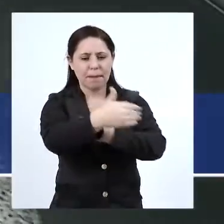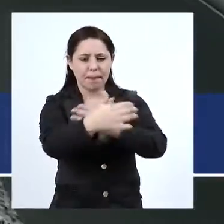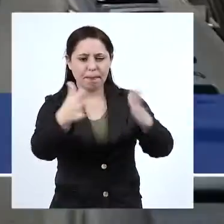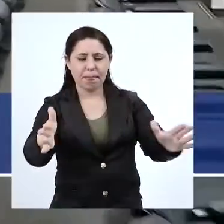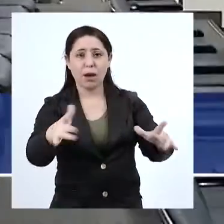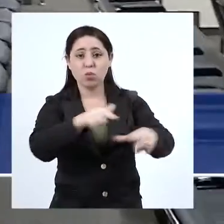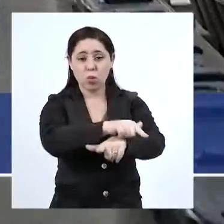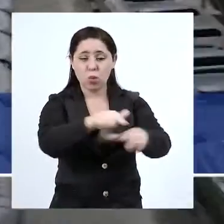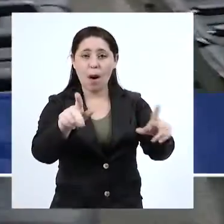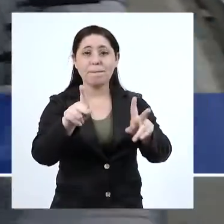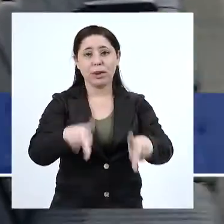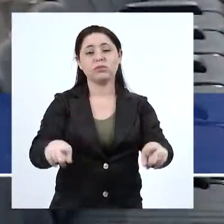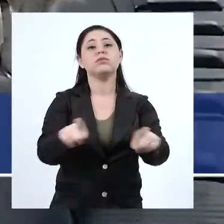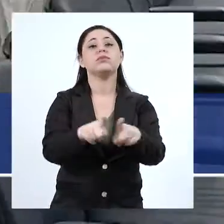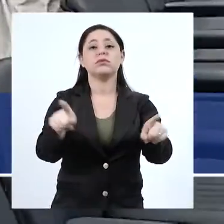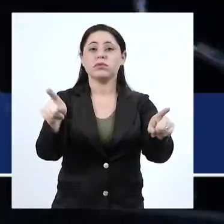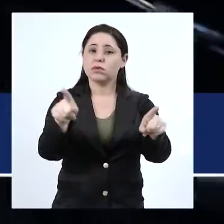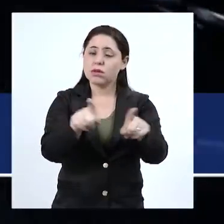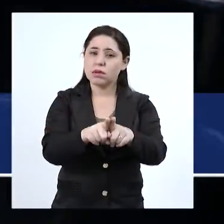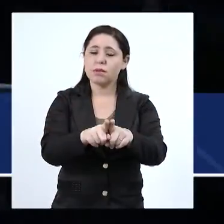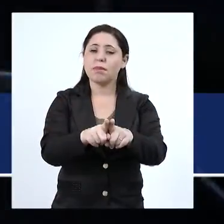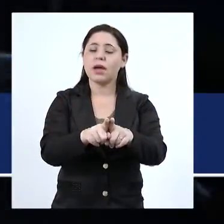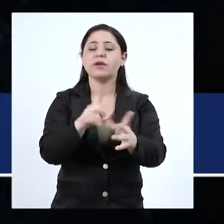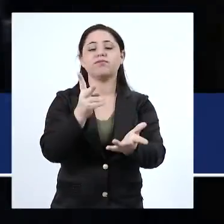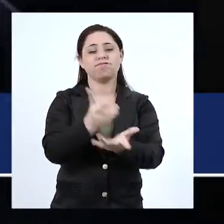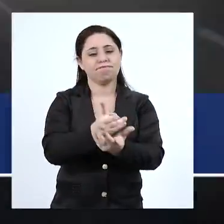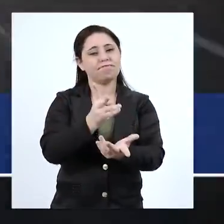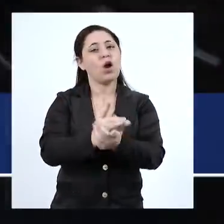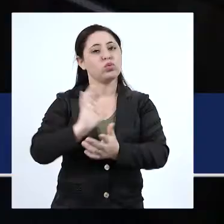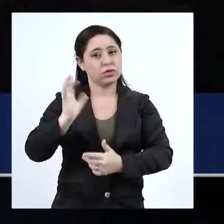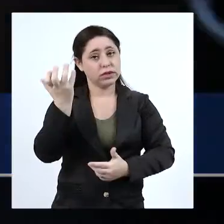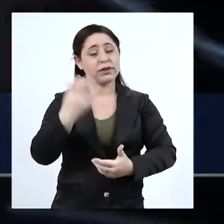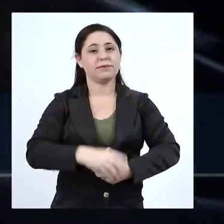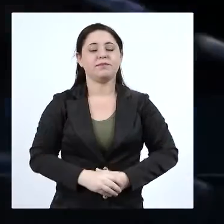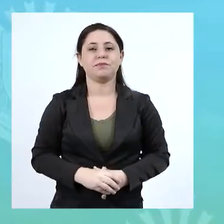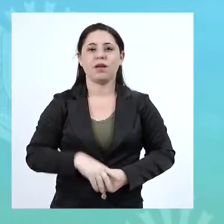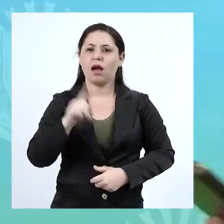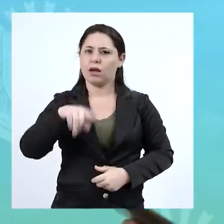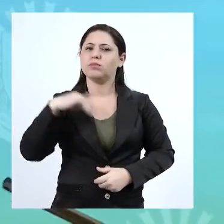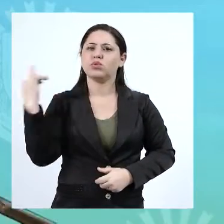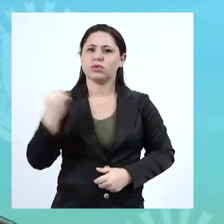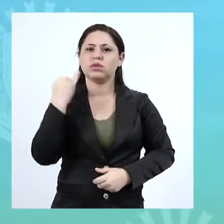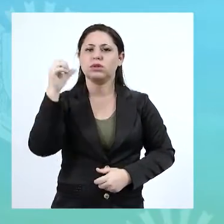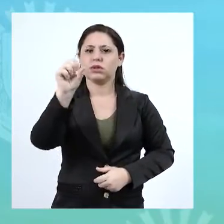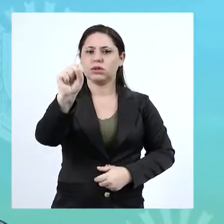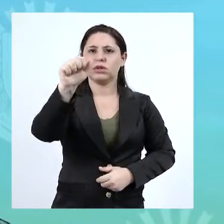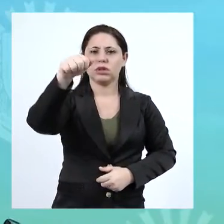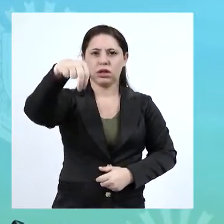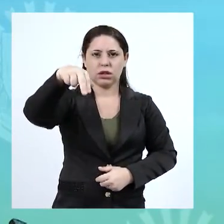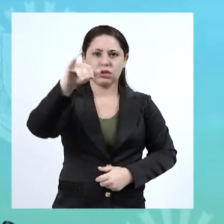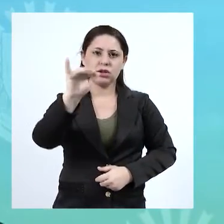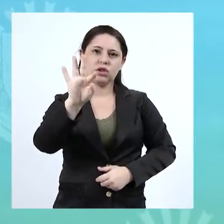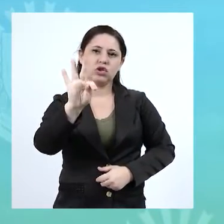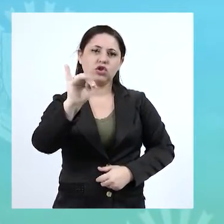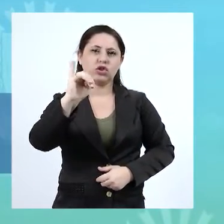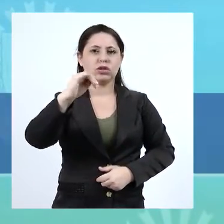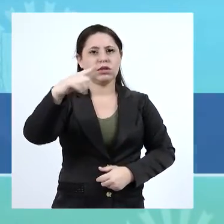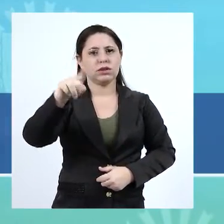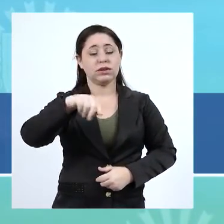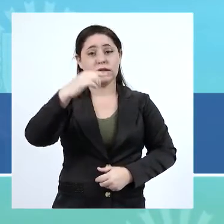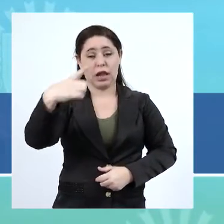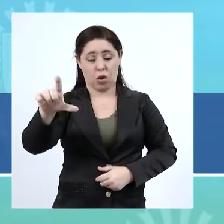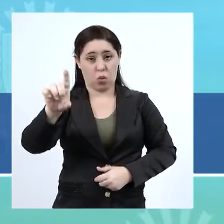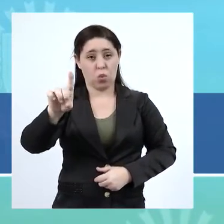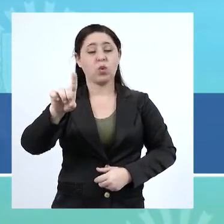de salas e espaços públicos, também seguem sendo realizadas. É importante a sanitização e aí eu quero